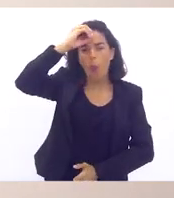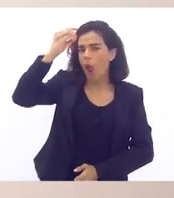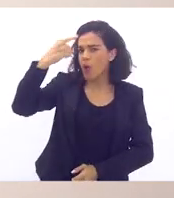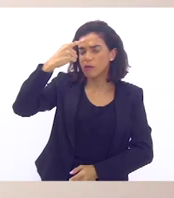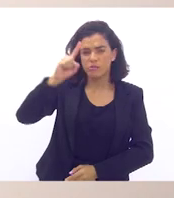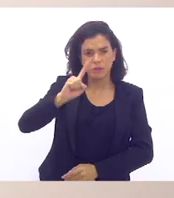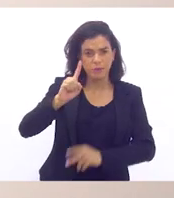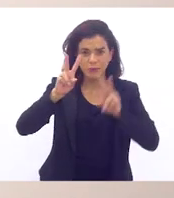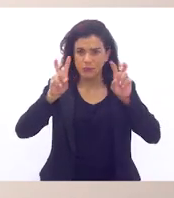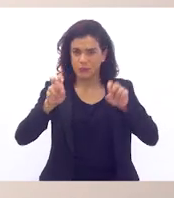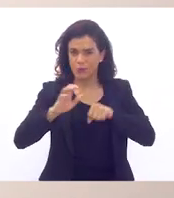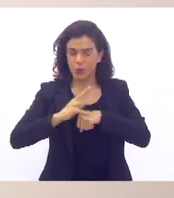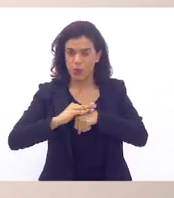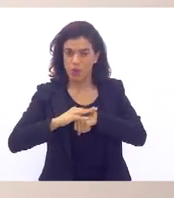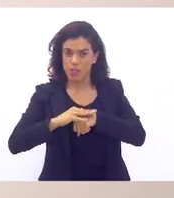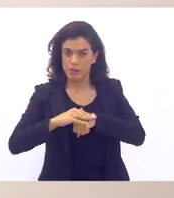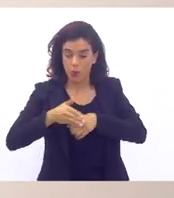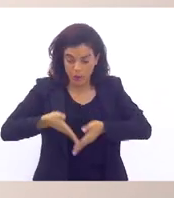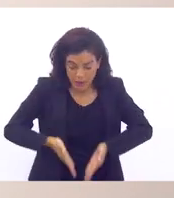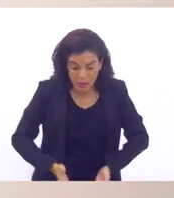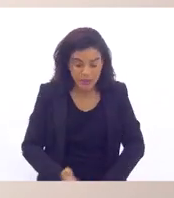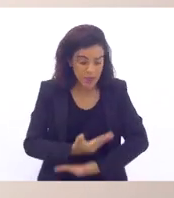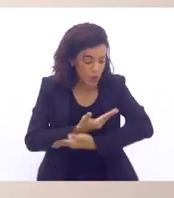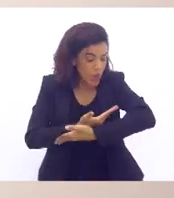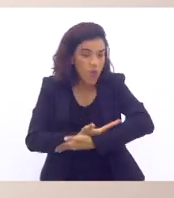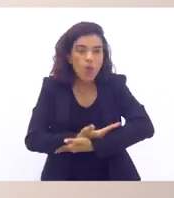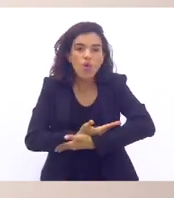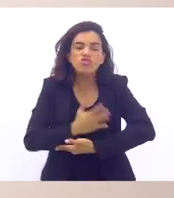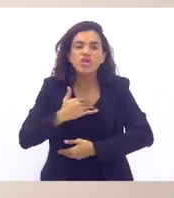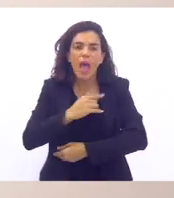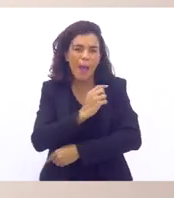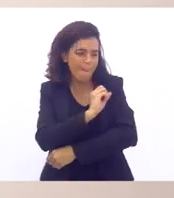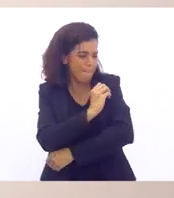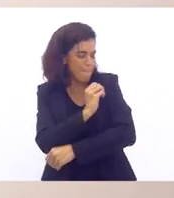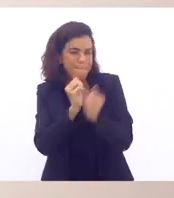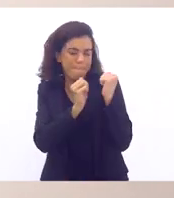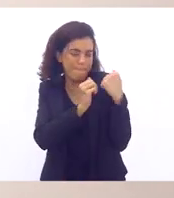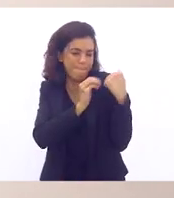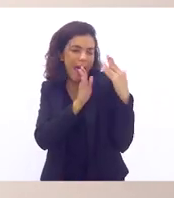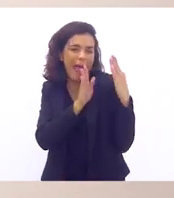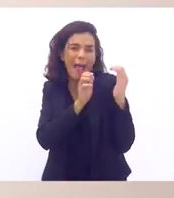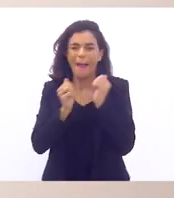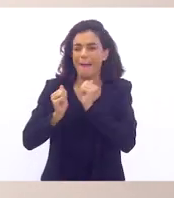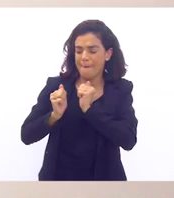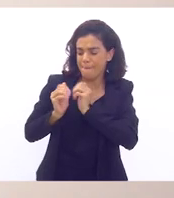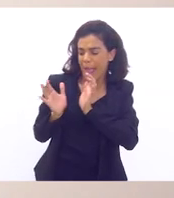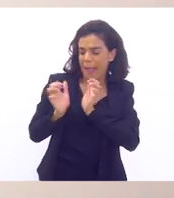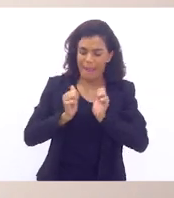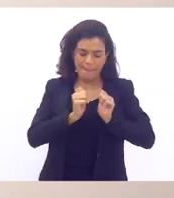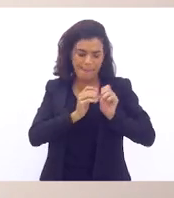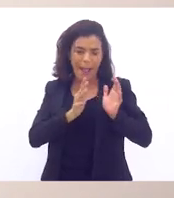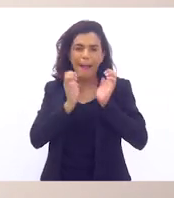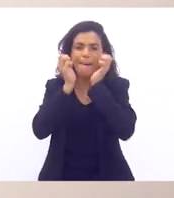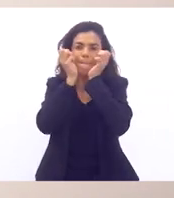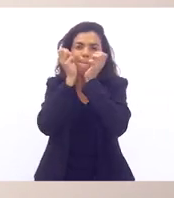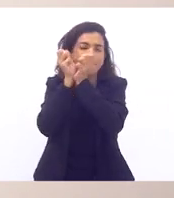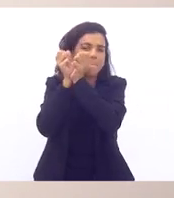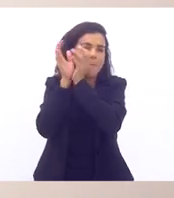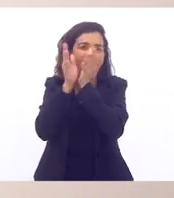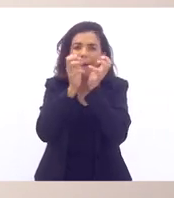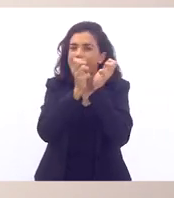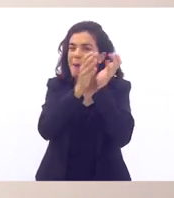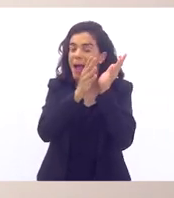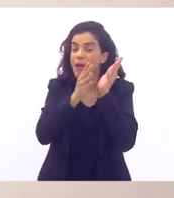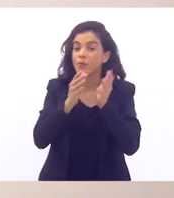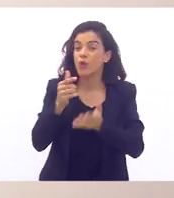e quando o Gui nasceu foi uma surpresa muito grande porque ele já nasceu com lesões abertas pelo corpo onde prontamente o Alexandre marido da